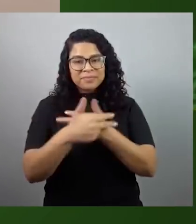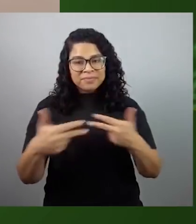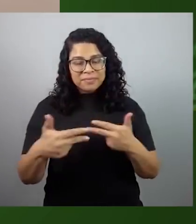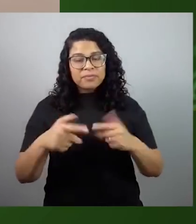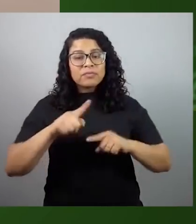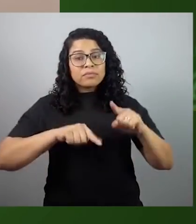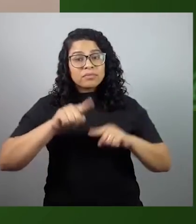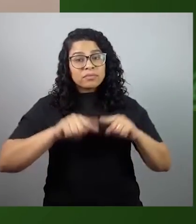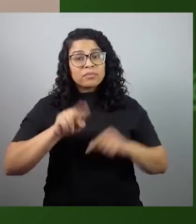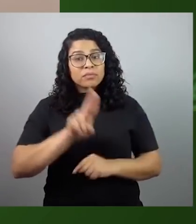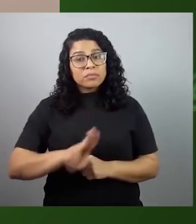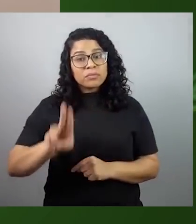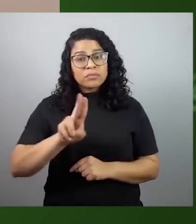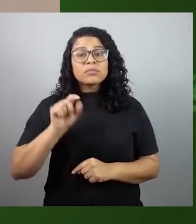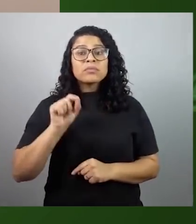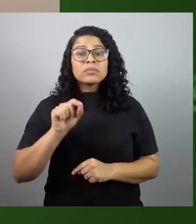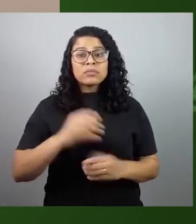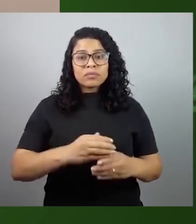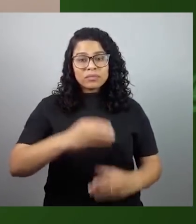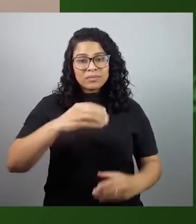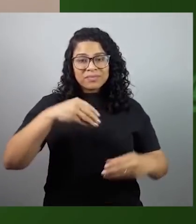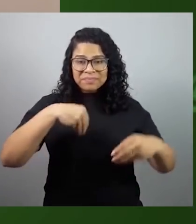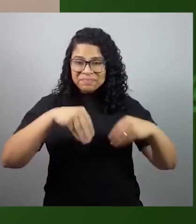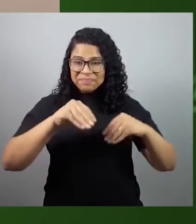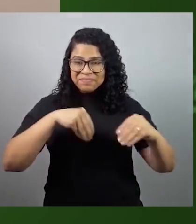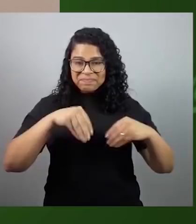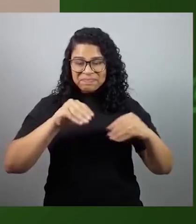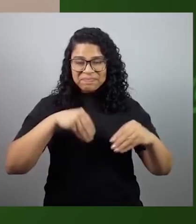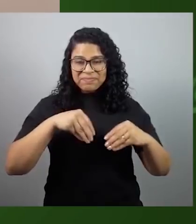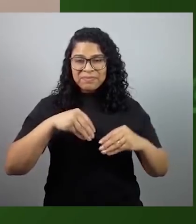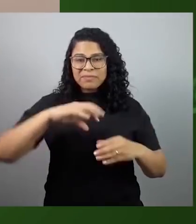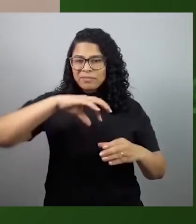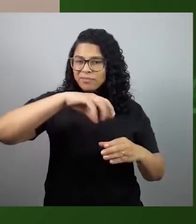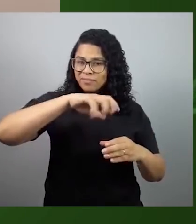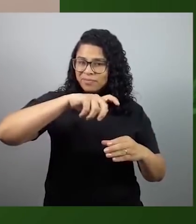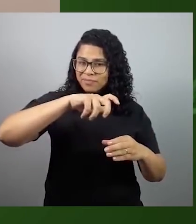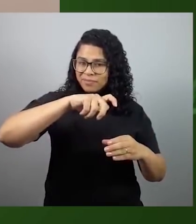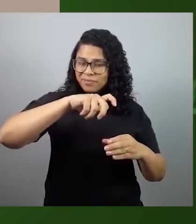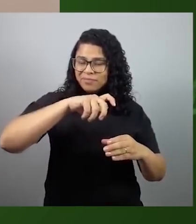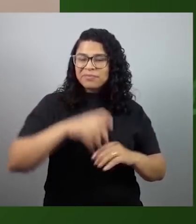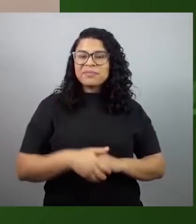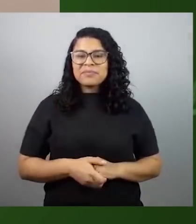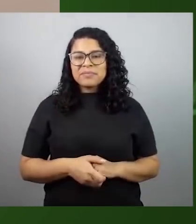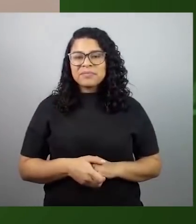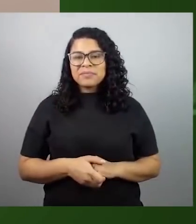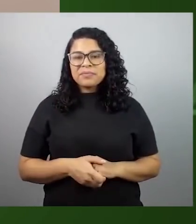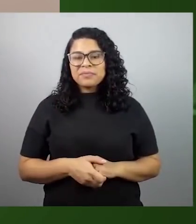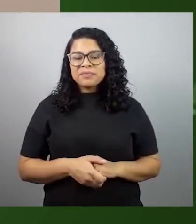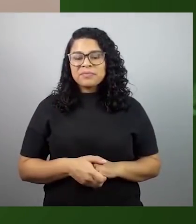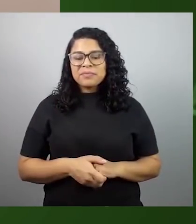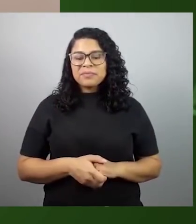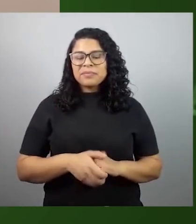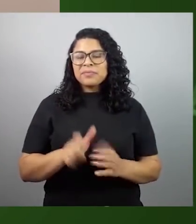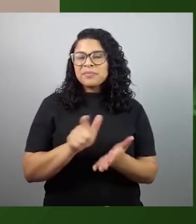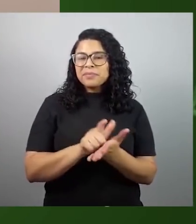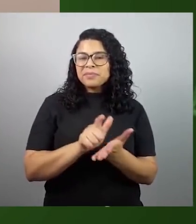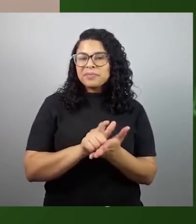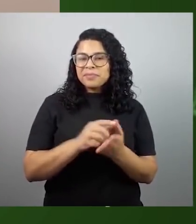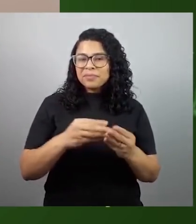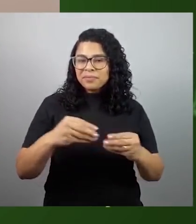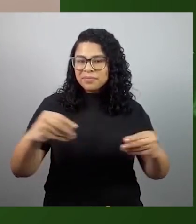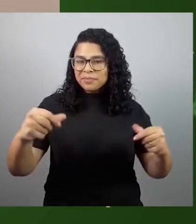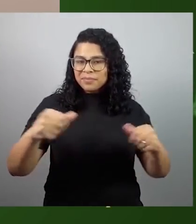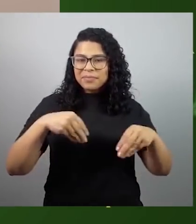uma embalagem de amaciante, tampas de garrafa PET, rolo de plástico filme, papel cartão para a lâmina